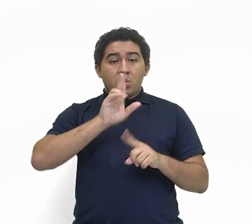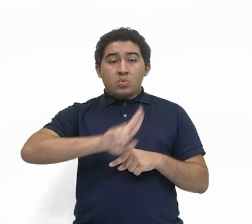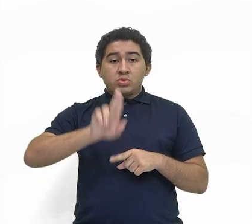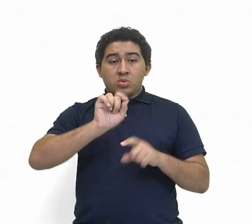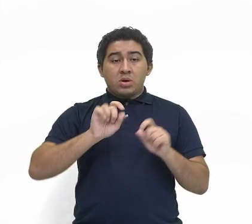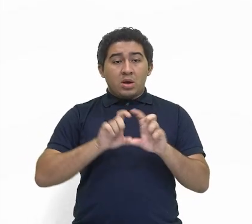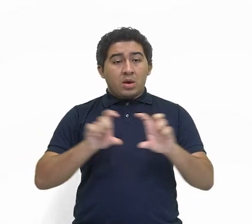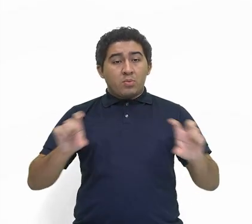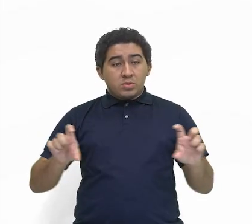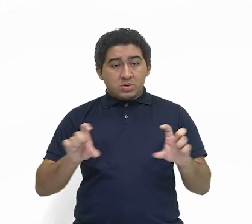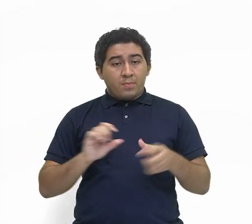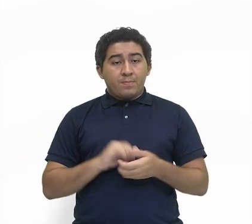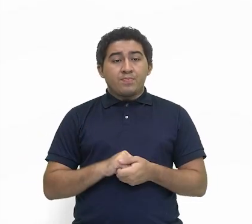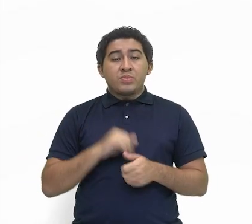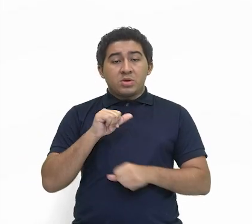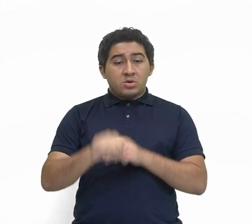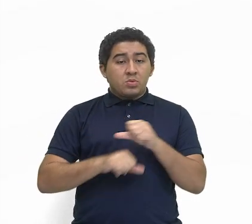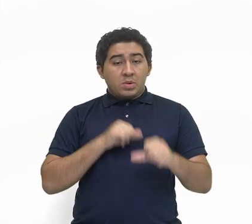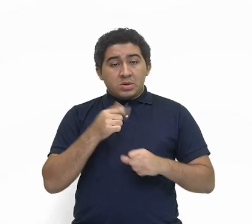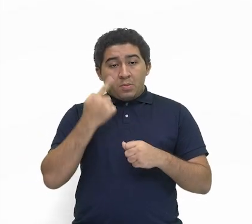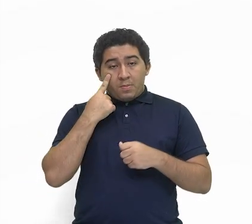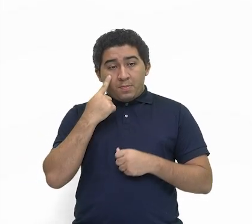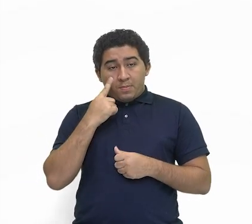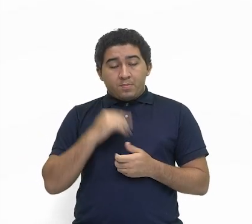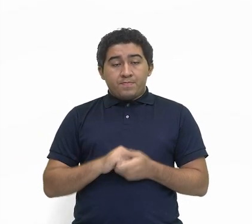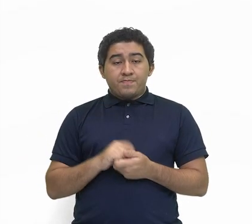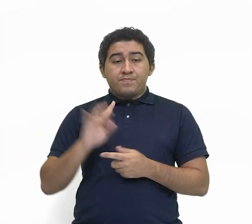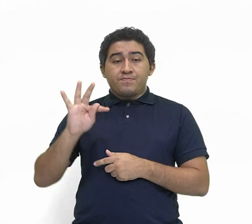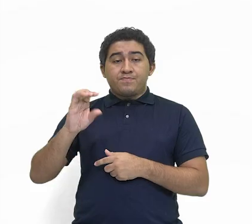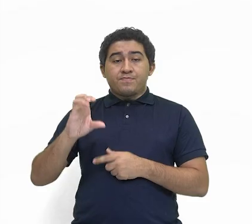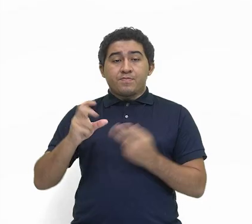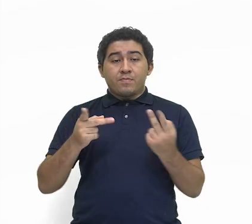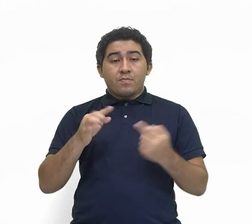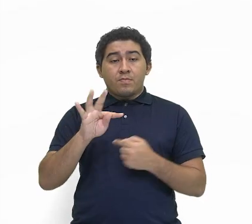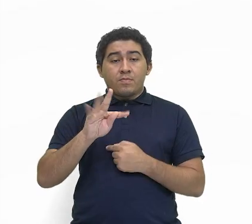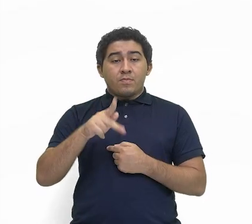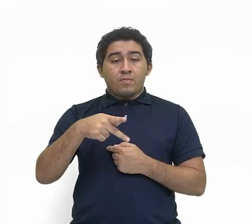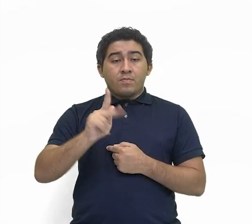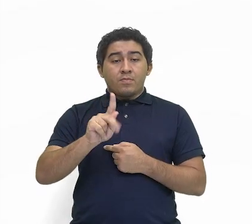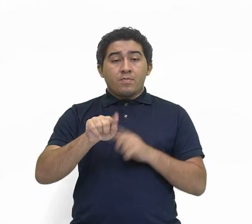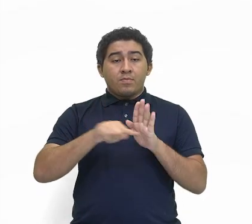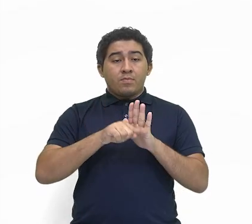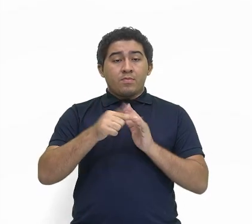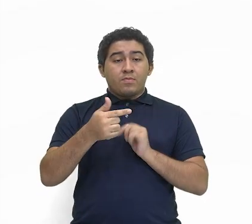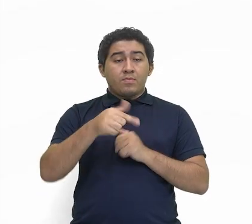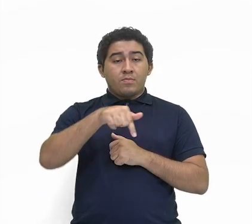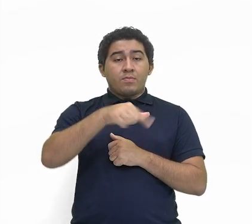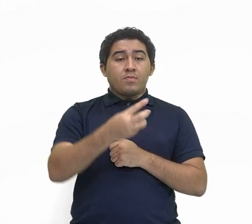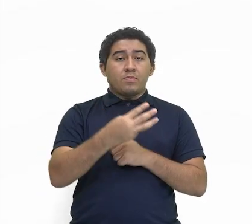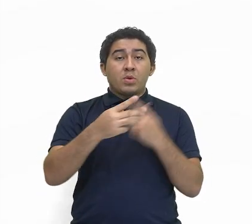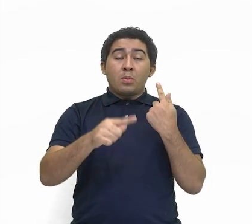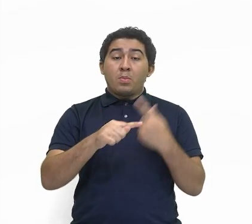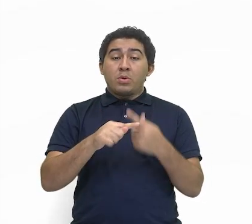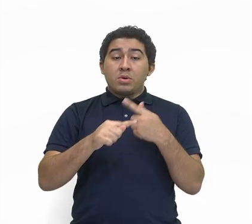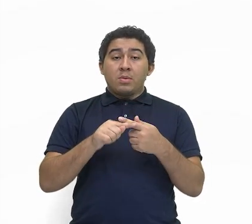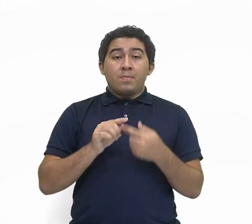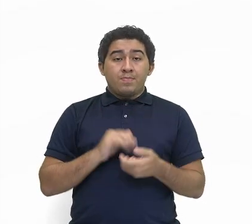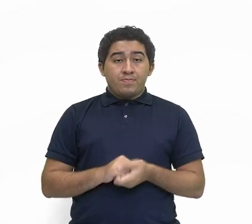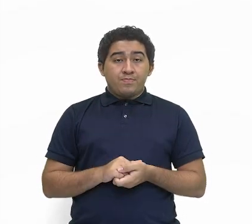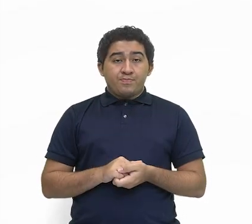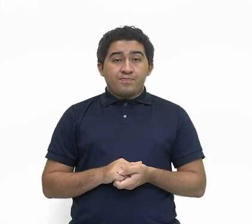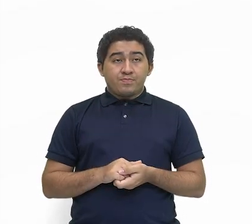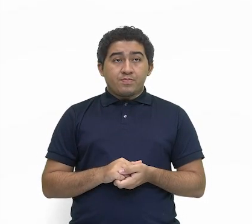nossa equação de conversão aqui, ó. TC é igual a TK menos 273. Por quê? Porque, olha só, pessoal,